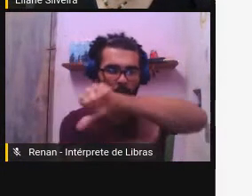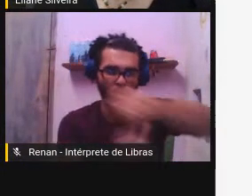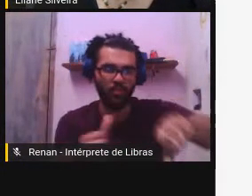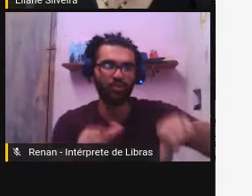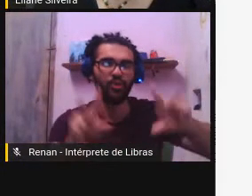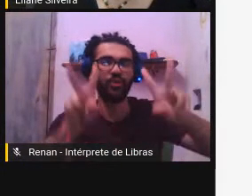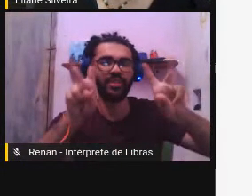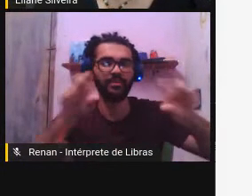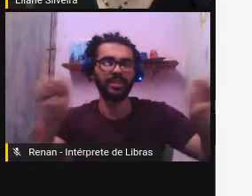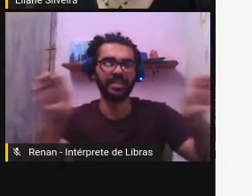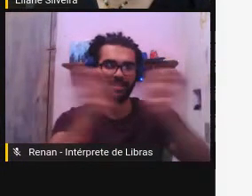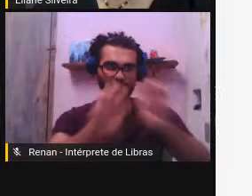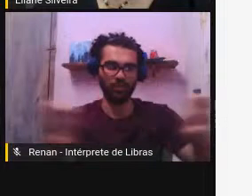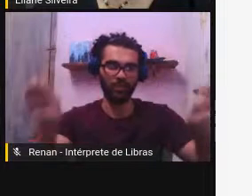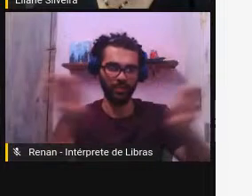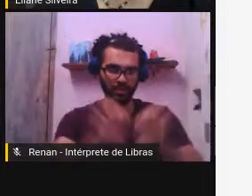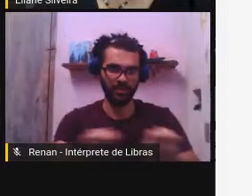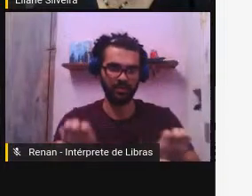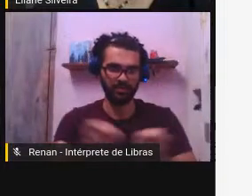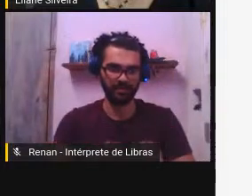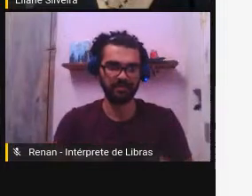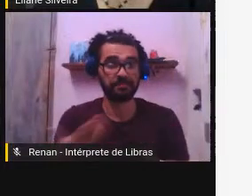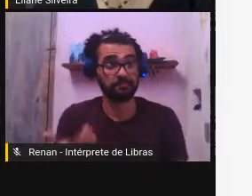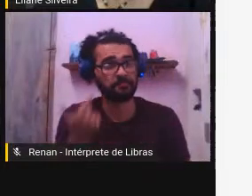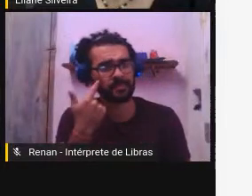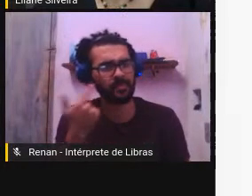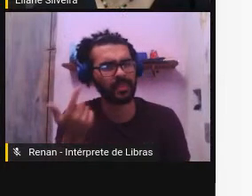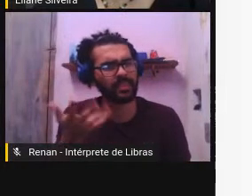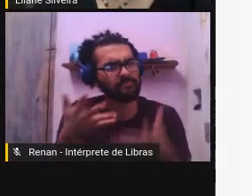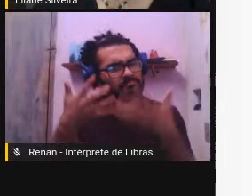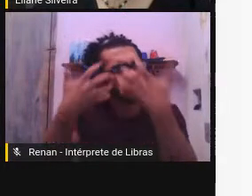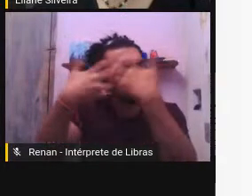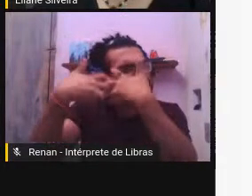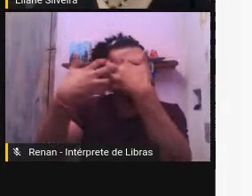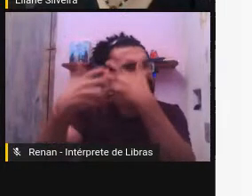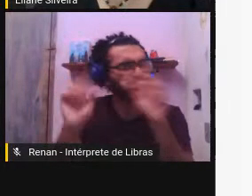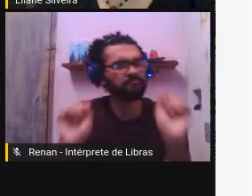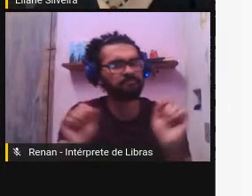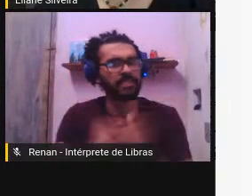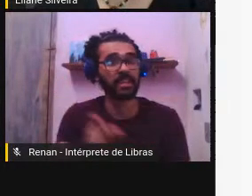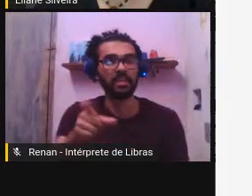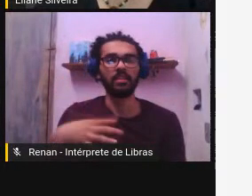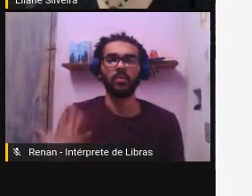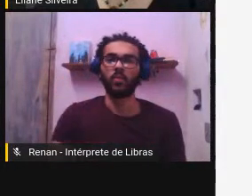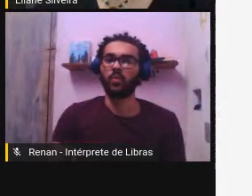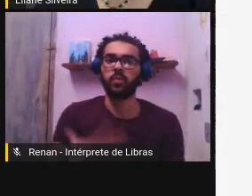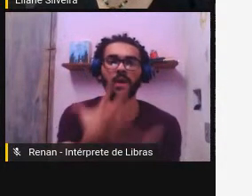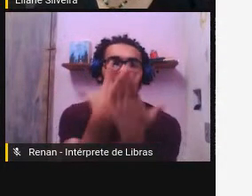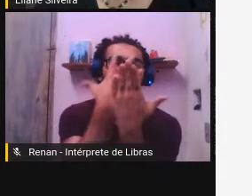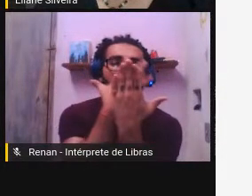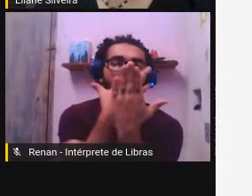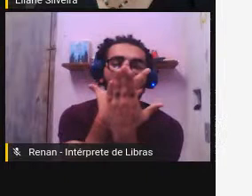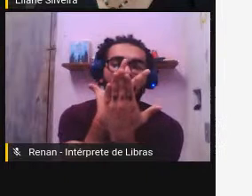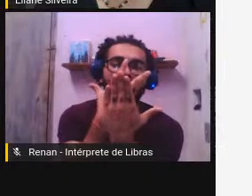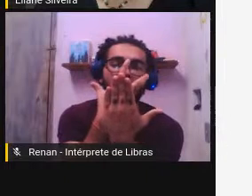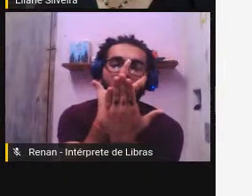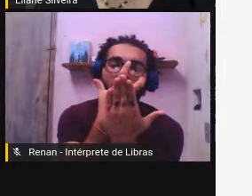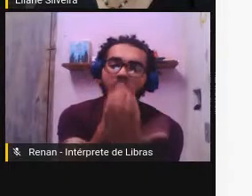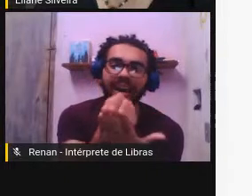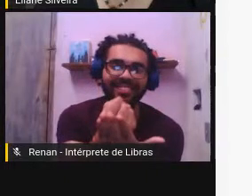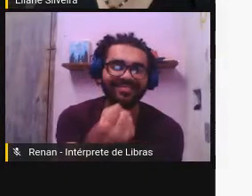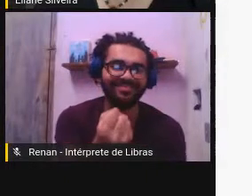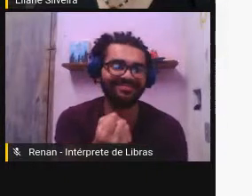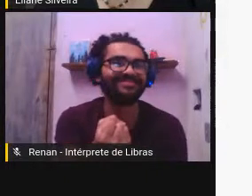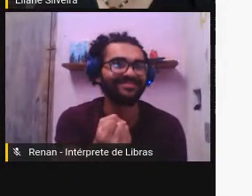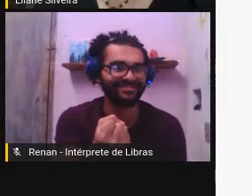o fundamental que a nossa reflexão nessas linhas de Sossir é a paixão com a qual ele se refere à linguística. O motor do seu trabalho inicial